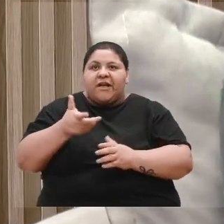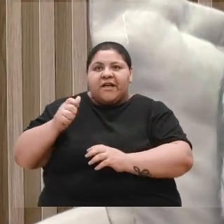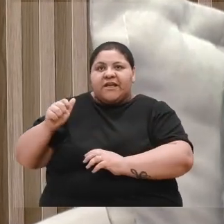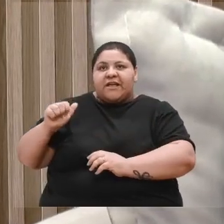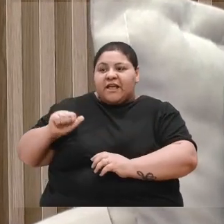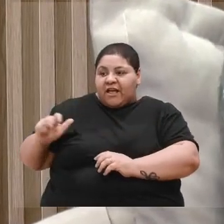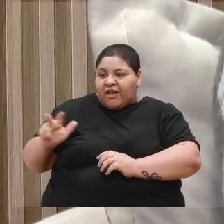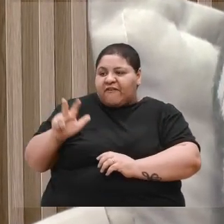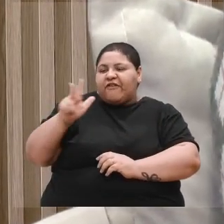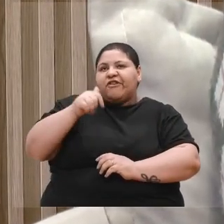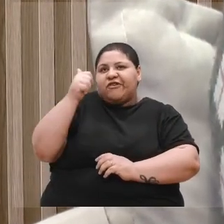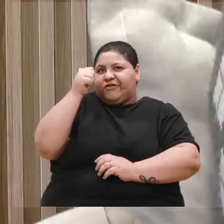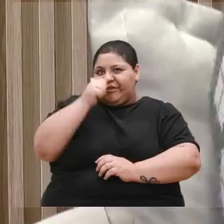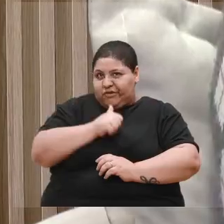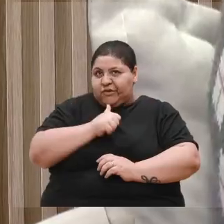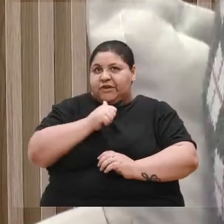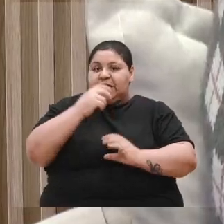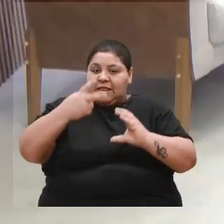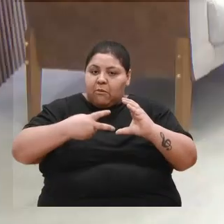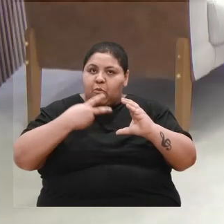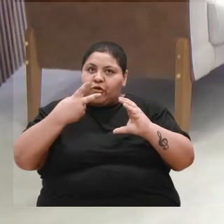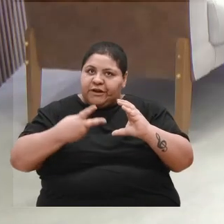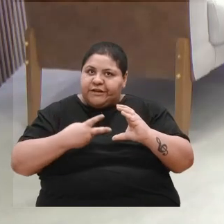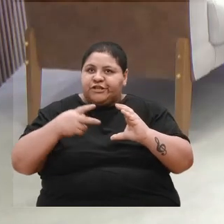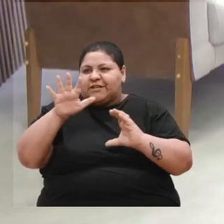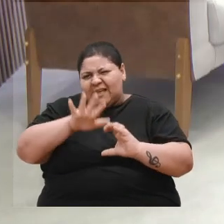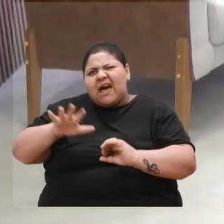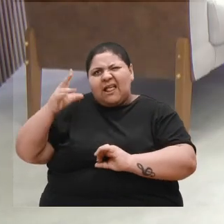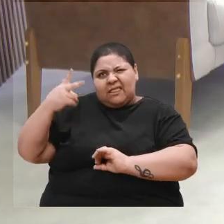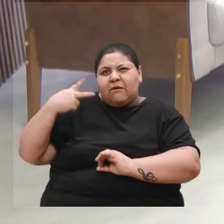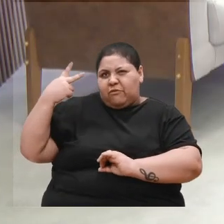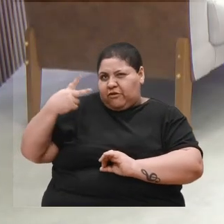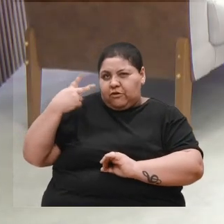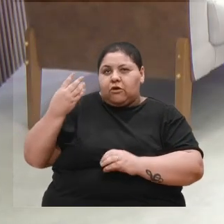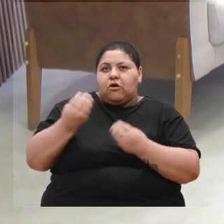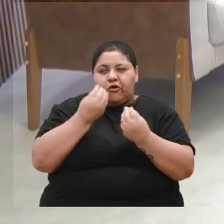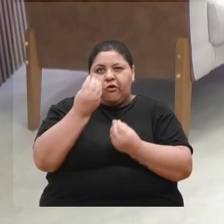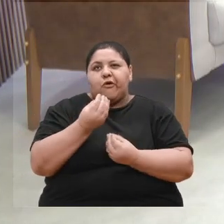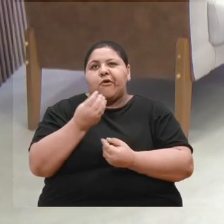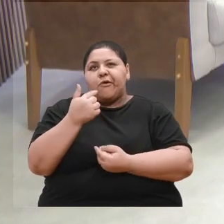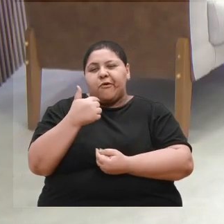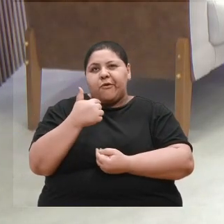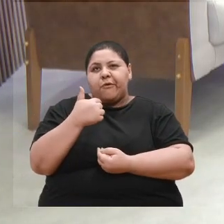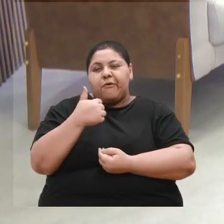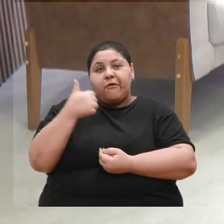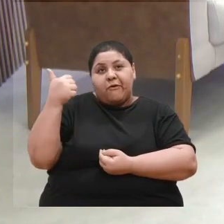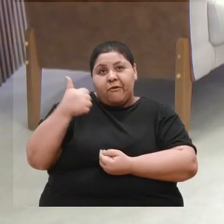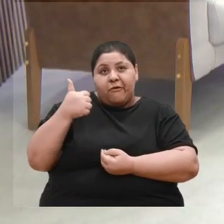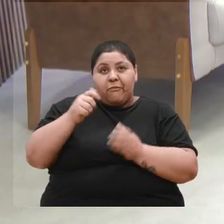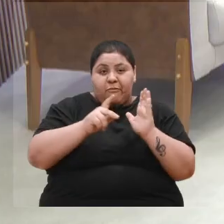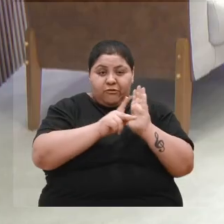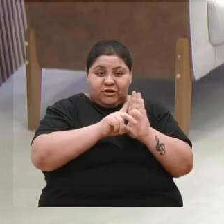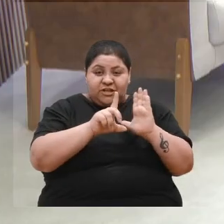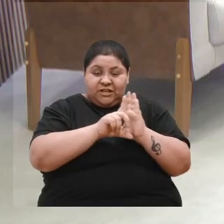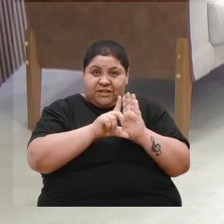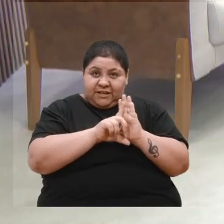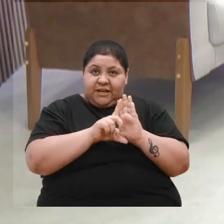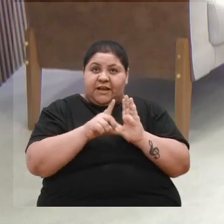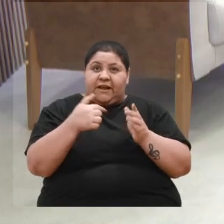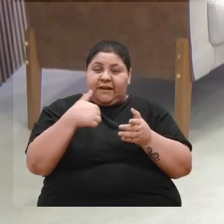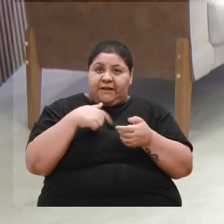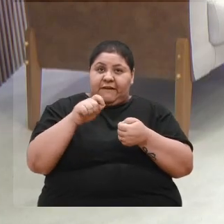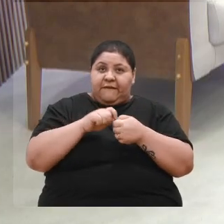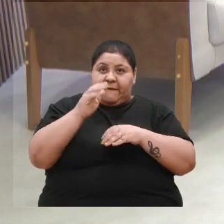quer valorizar muito as mulheres no parlamento, né? Como um dos primeiros projetos de lei que eu fiz